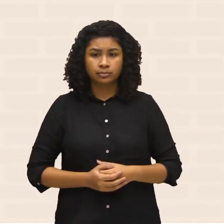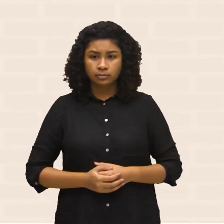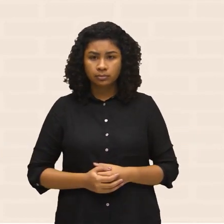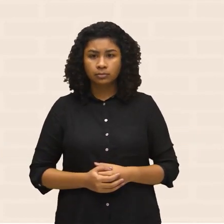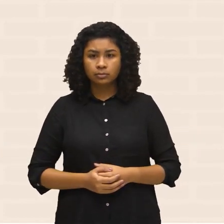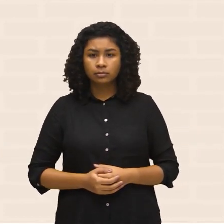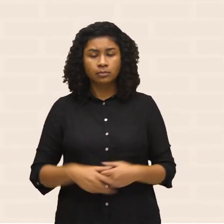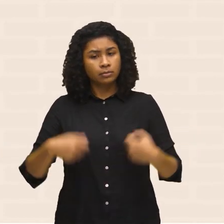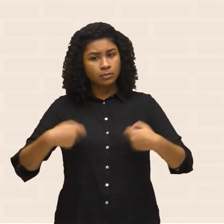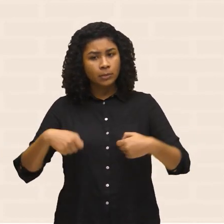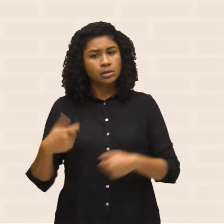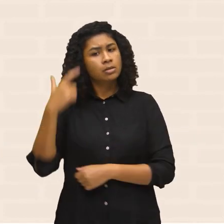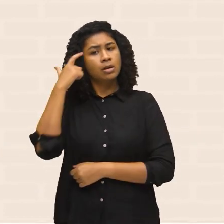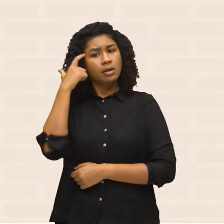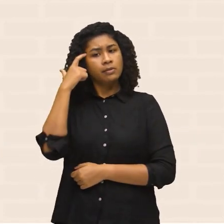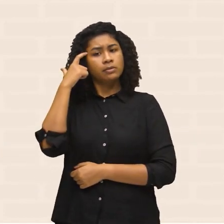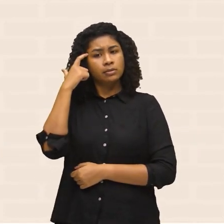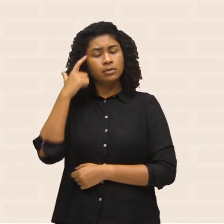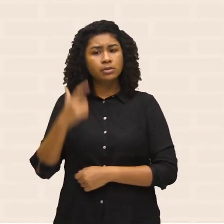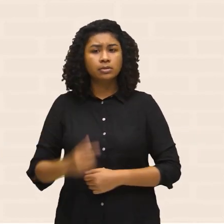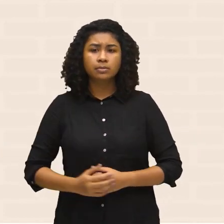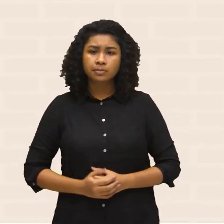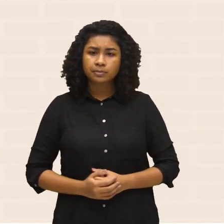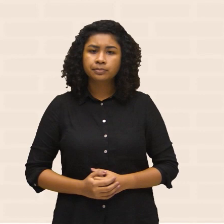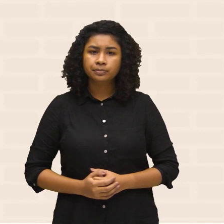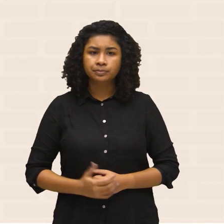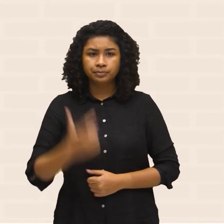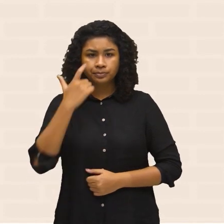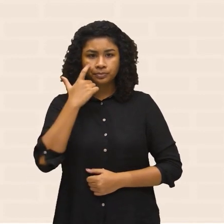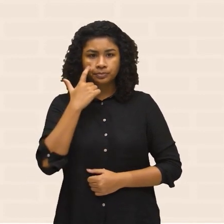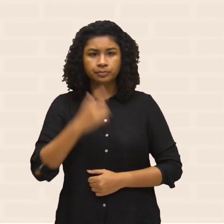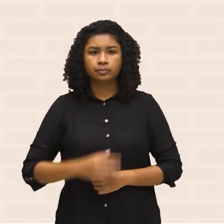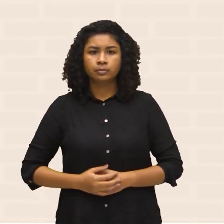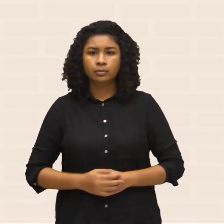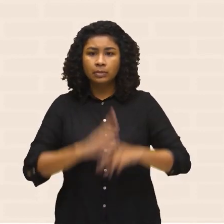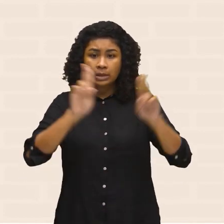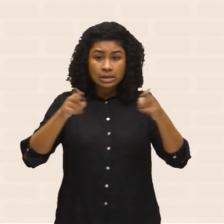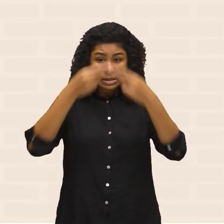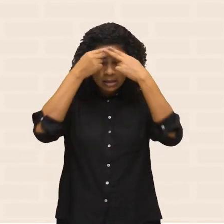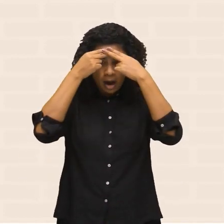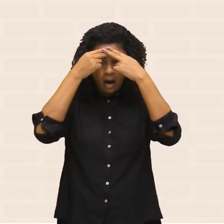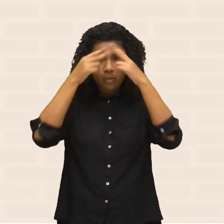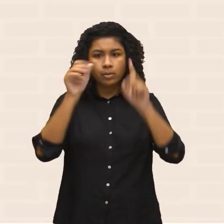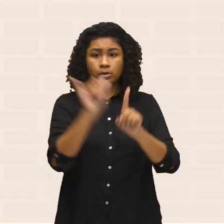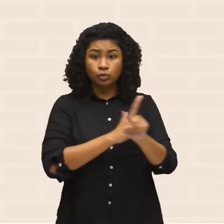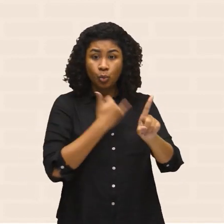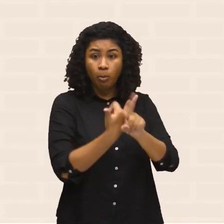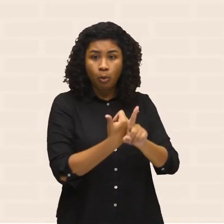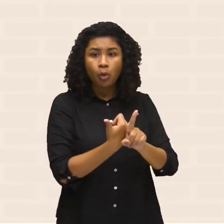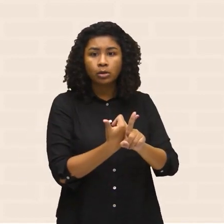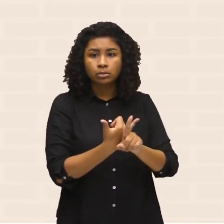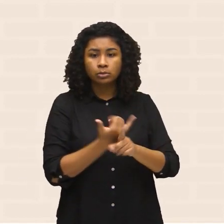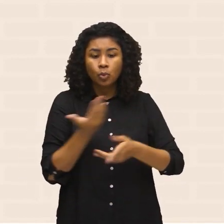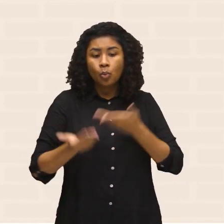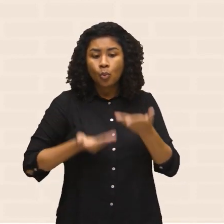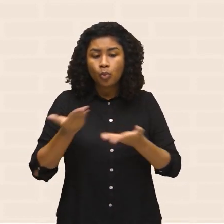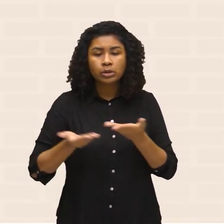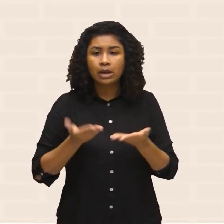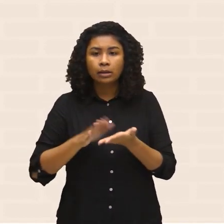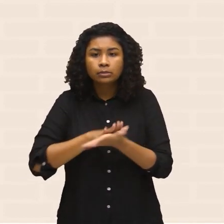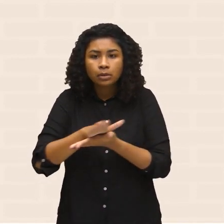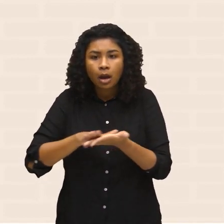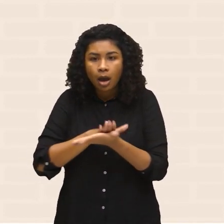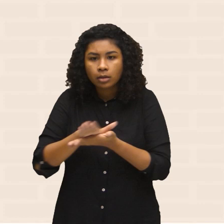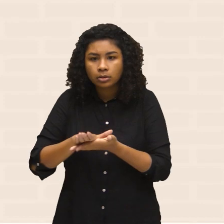refletir. Traumas do bullying que não forem tratados, tá? A vítima pode guardar